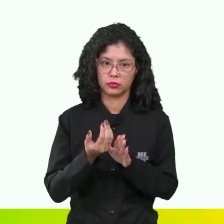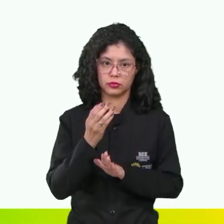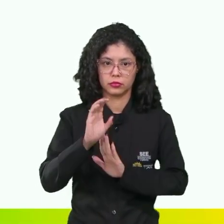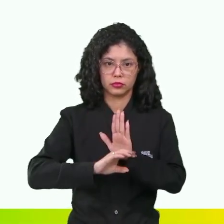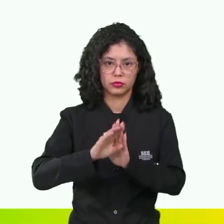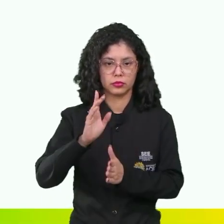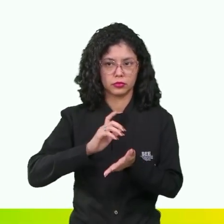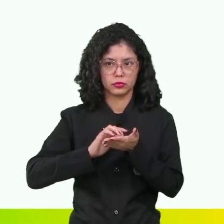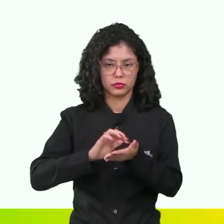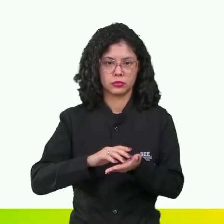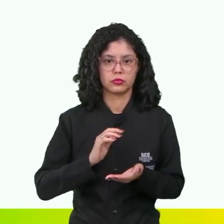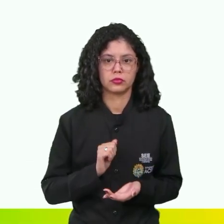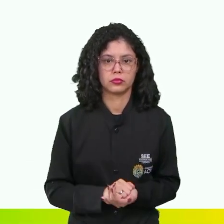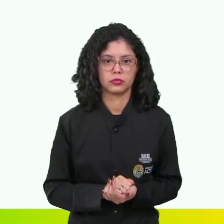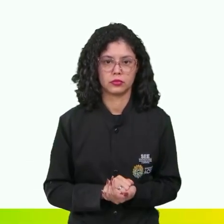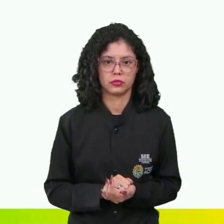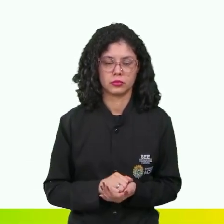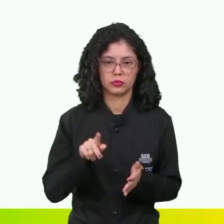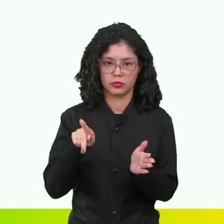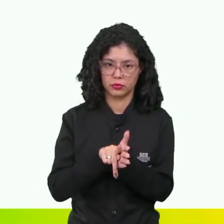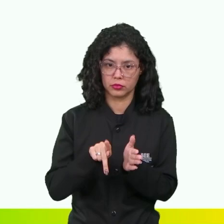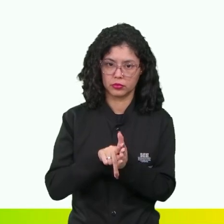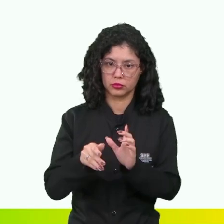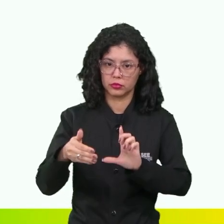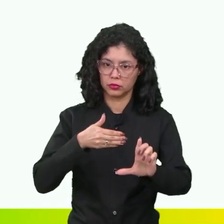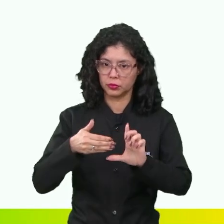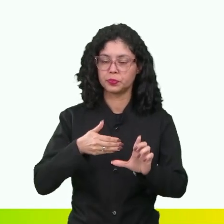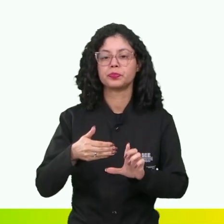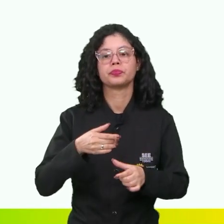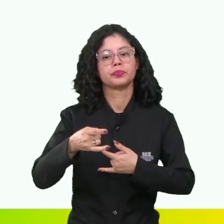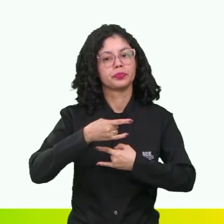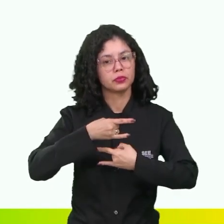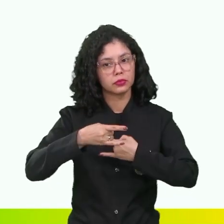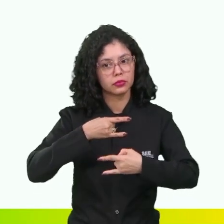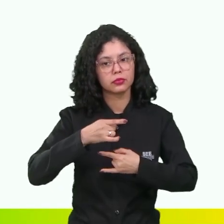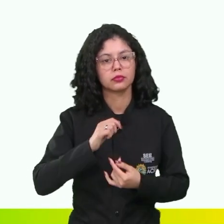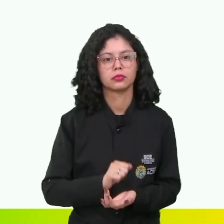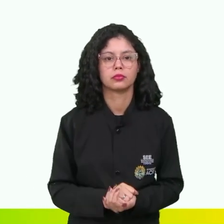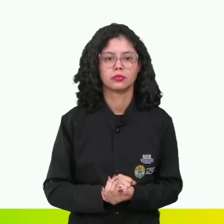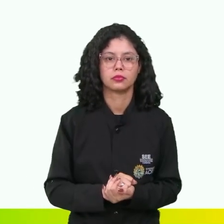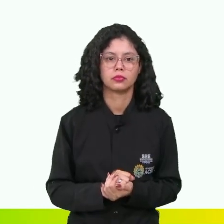a criação de conteúdo original para plataformas online.